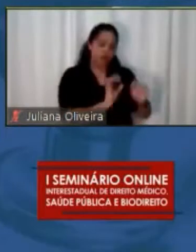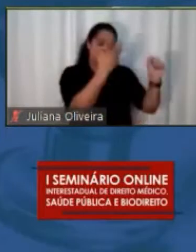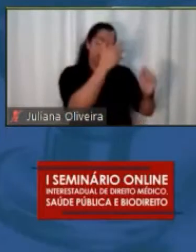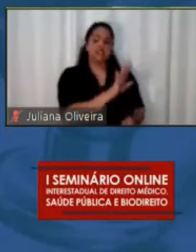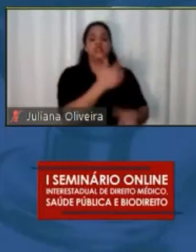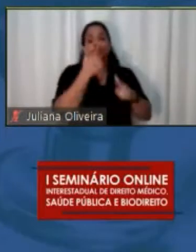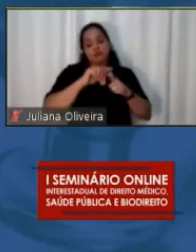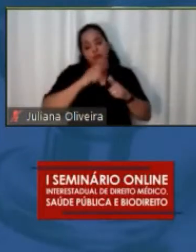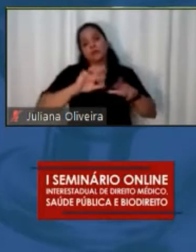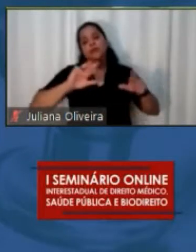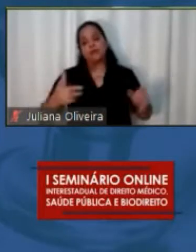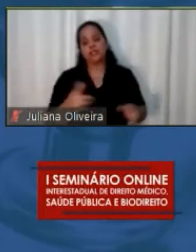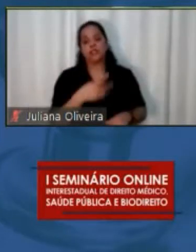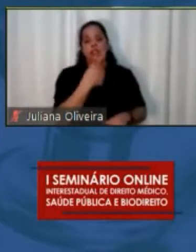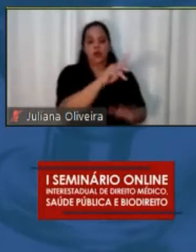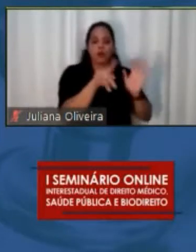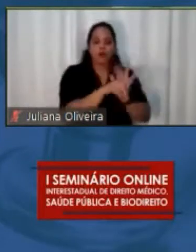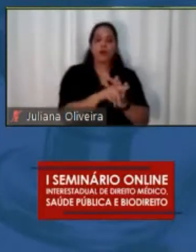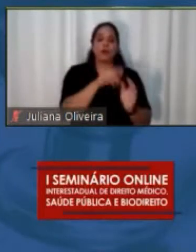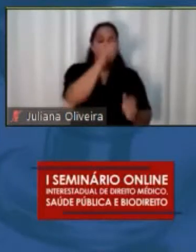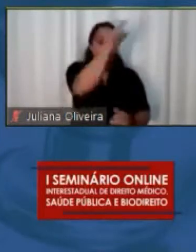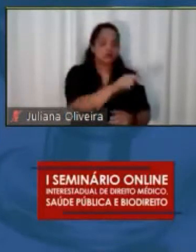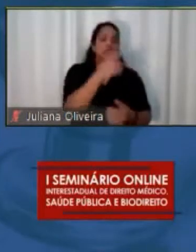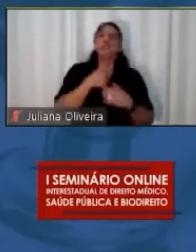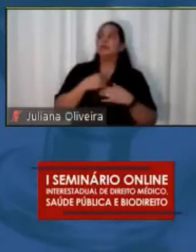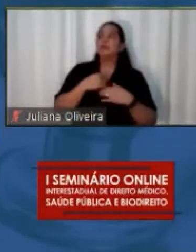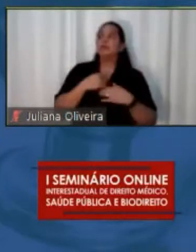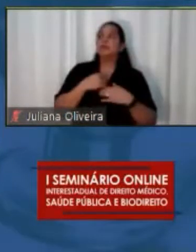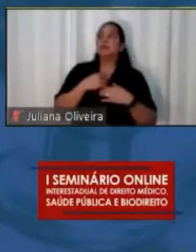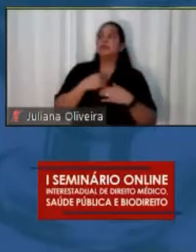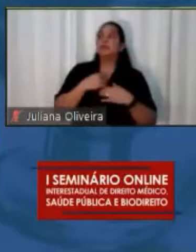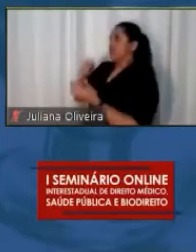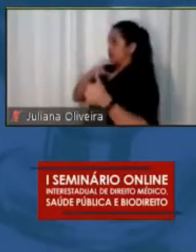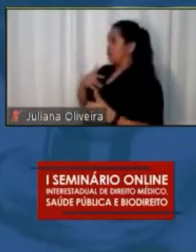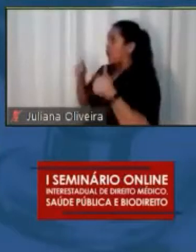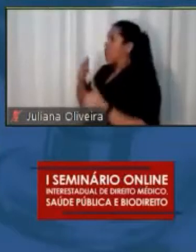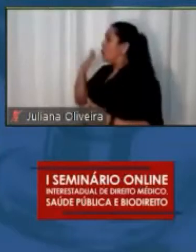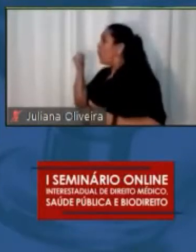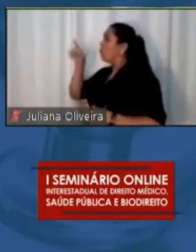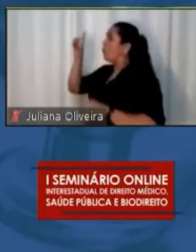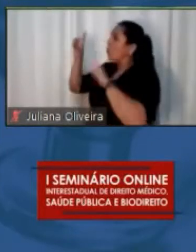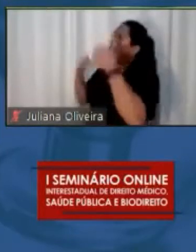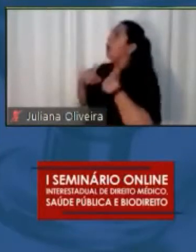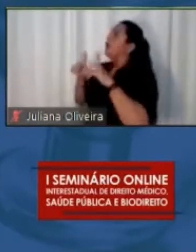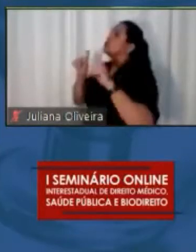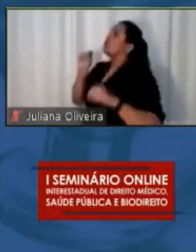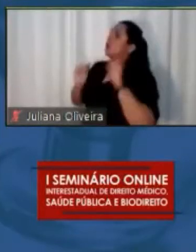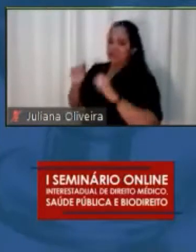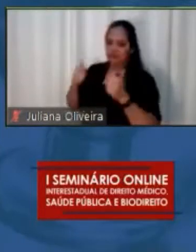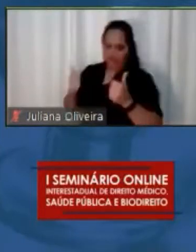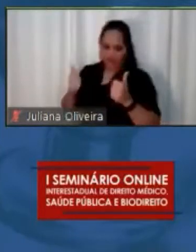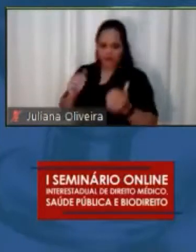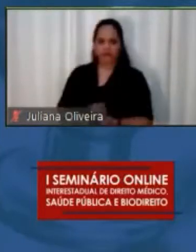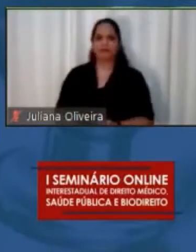e a equipe trabalhará dentro desses conceitos. Os pilares do gerenciamento de sangue quais são? Otimizar a